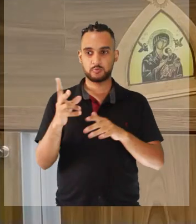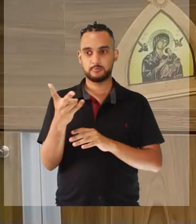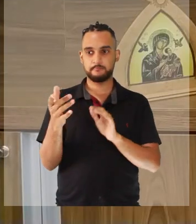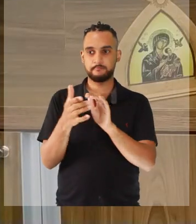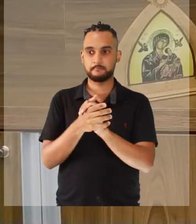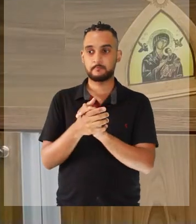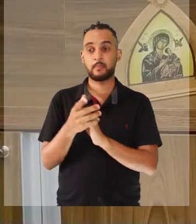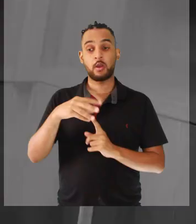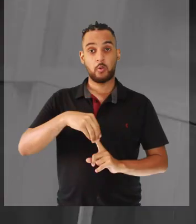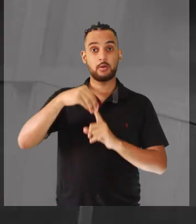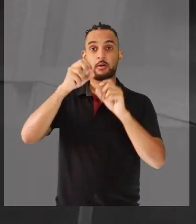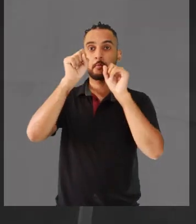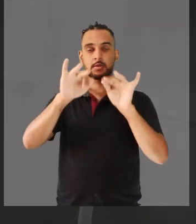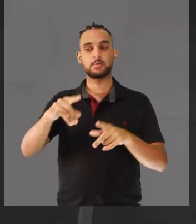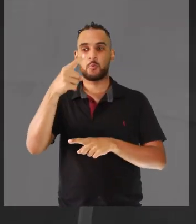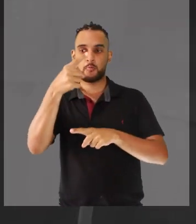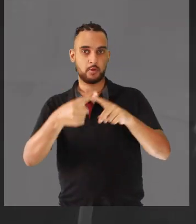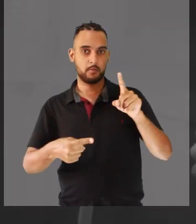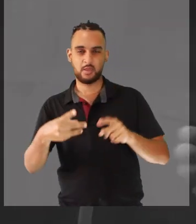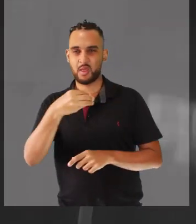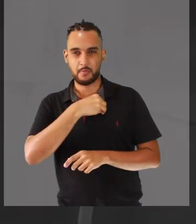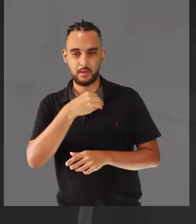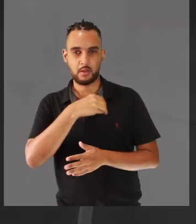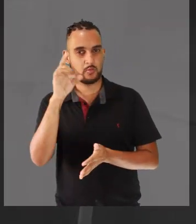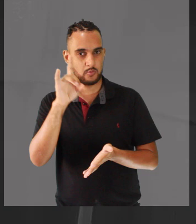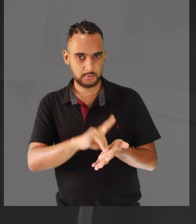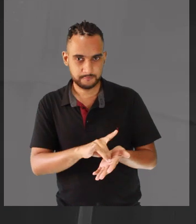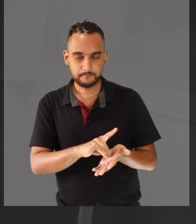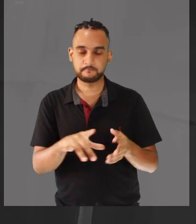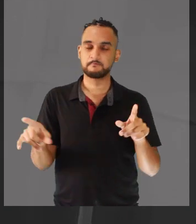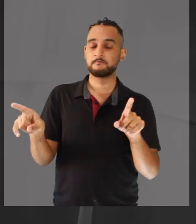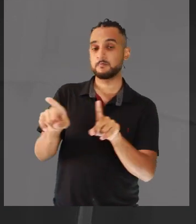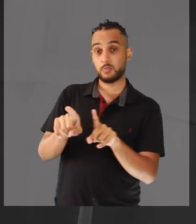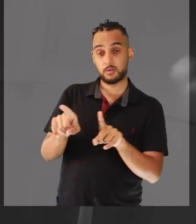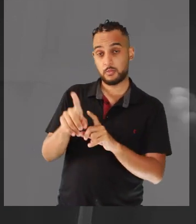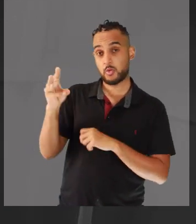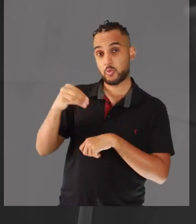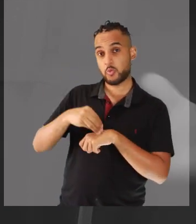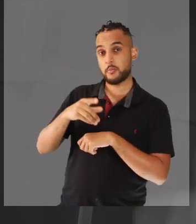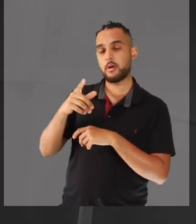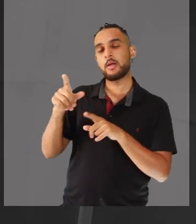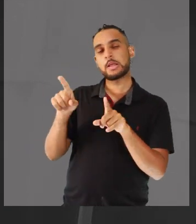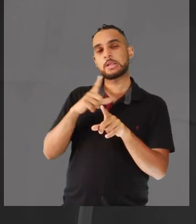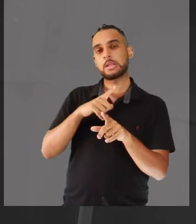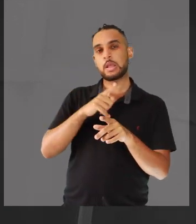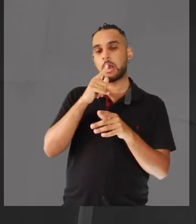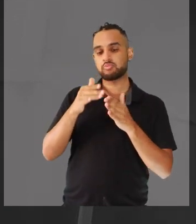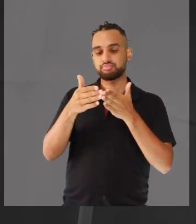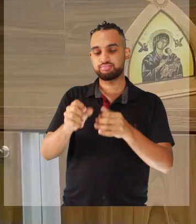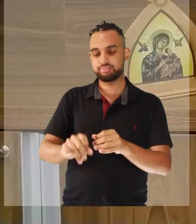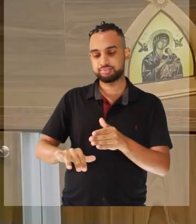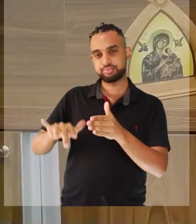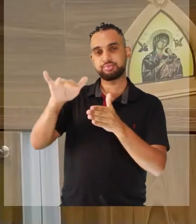nupcial que diz assim: a única bênção que não foi abolida nem pelo pecado original, nem pela condenação do